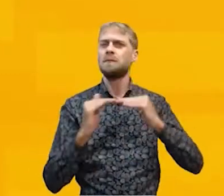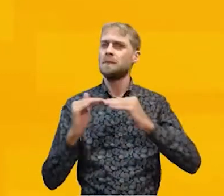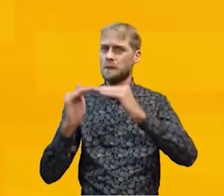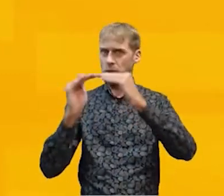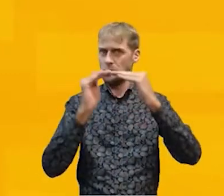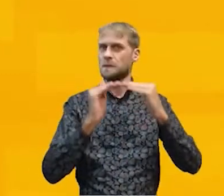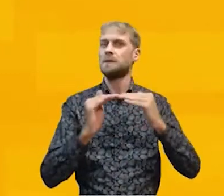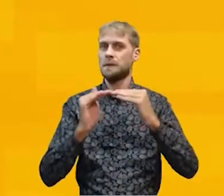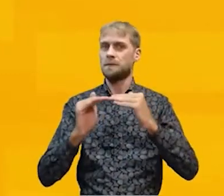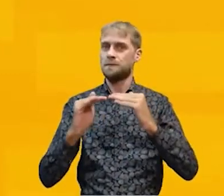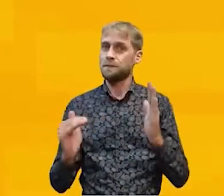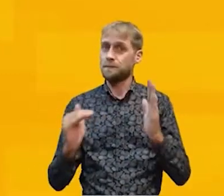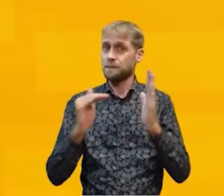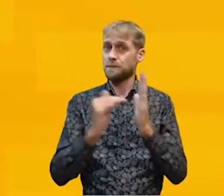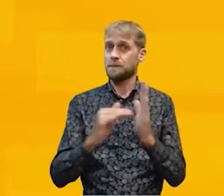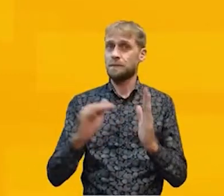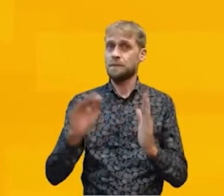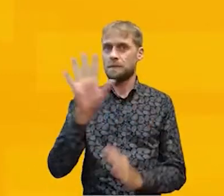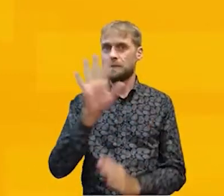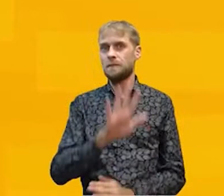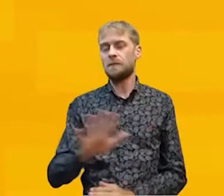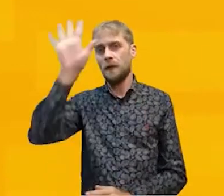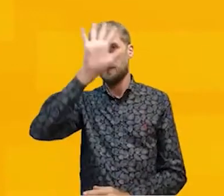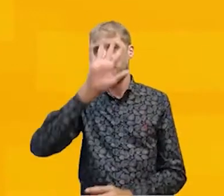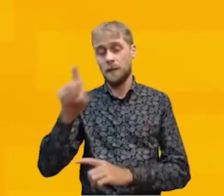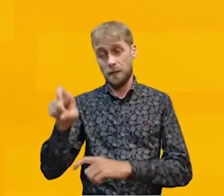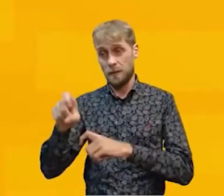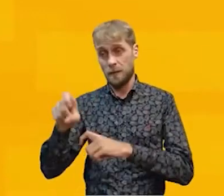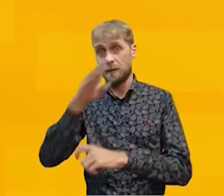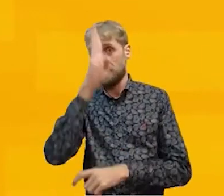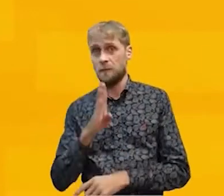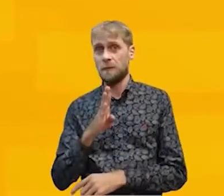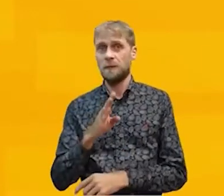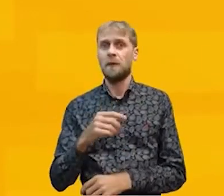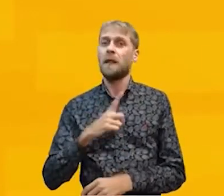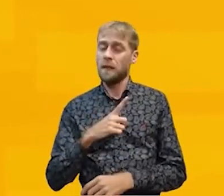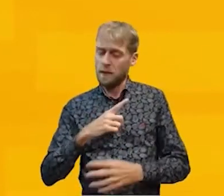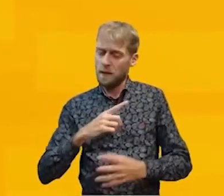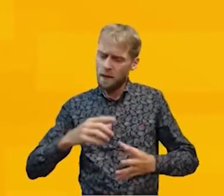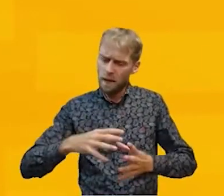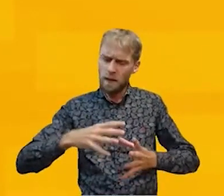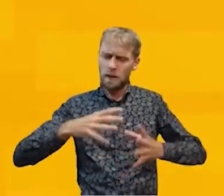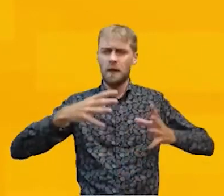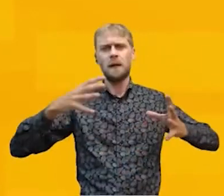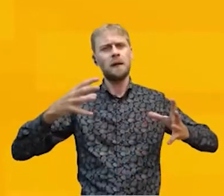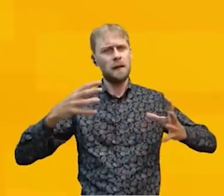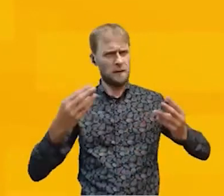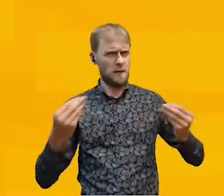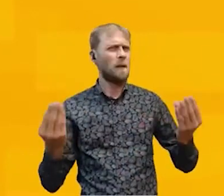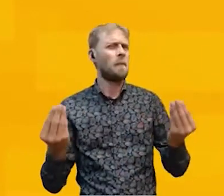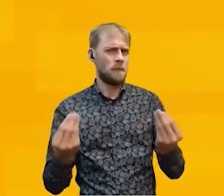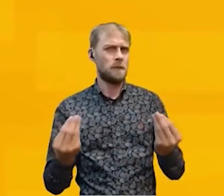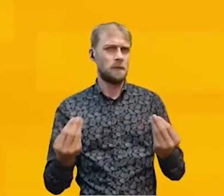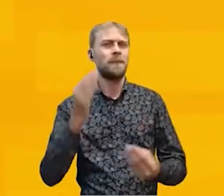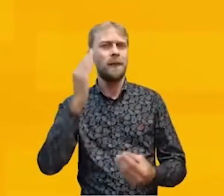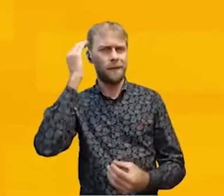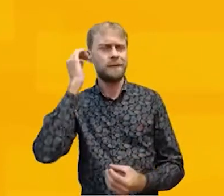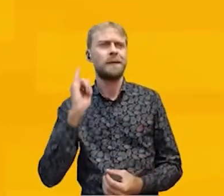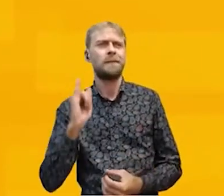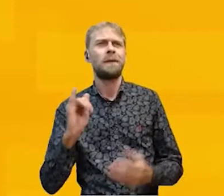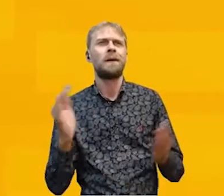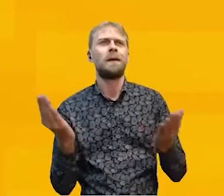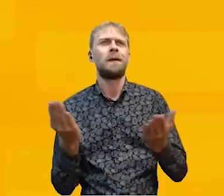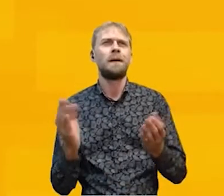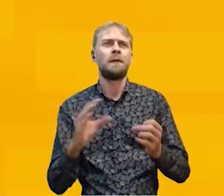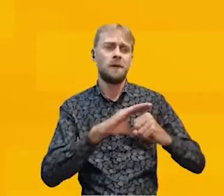é a maior fronteira agrícola nacional e é um dia que a gente vai crescer muito. A questão da pandemia, a gente sabe que quem vai puxar de